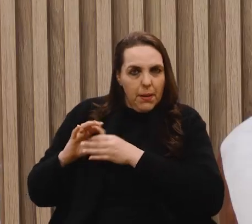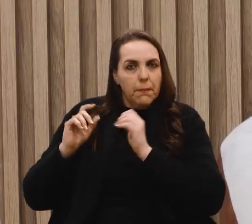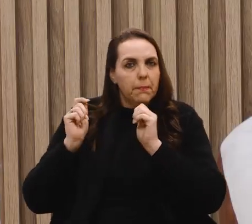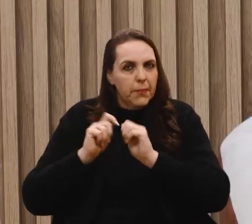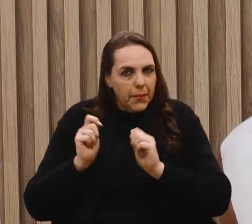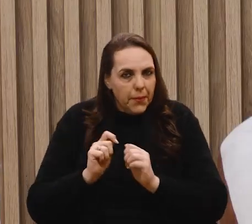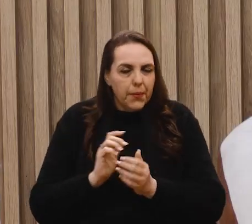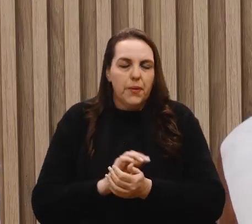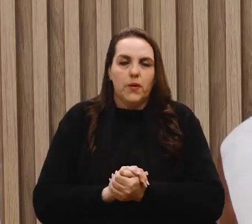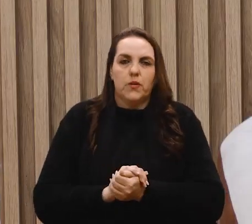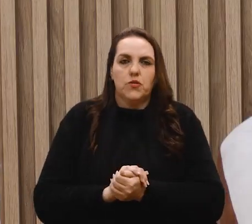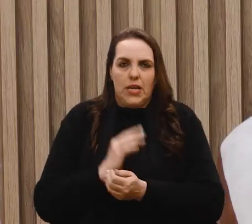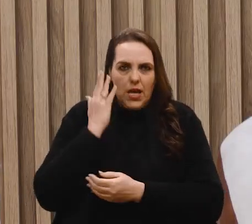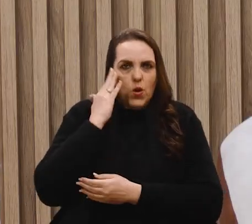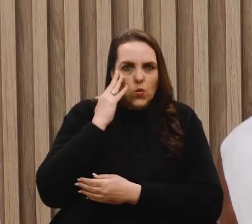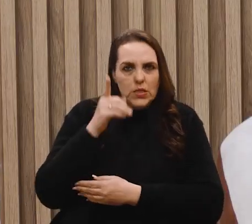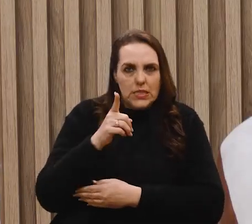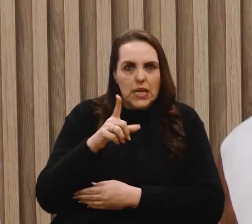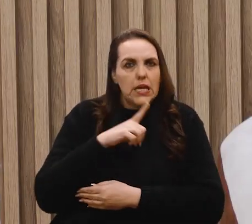todo esse